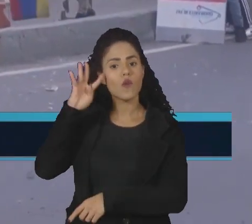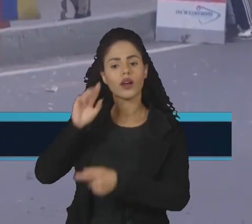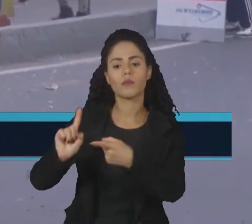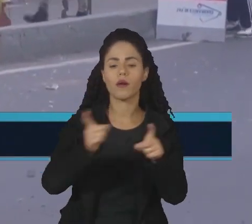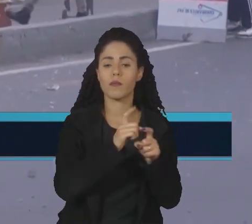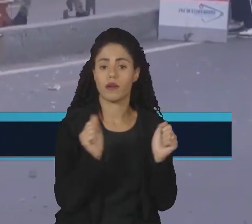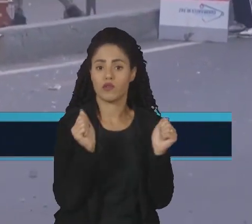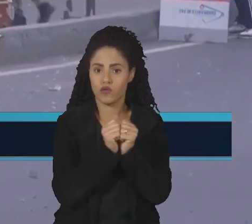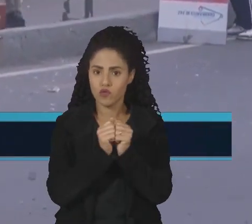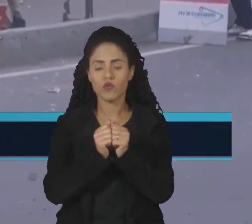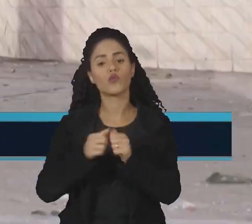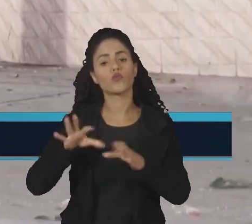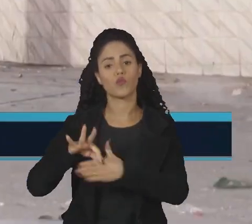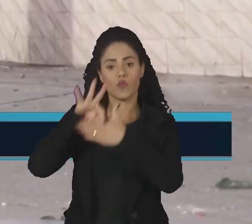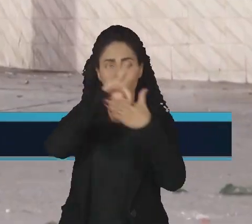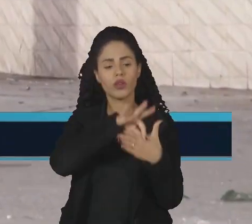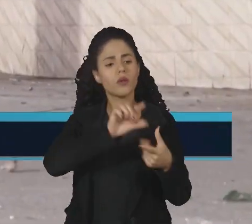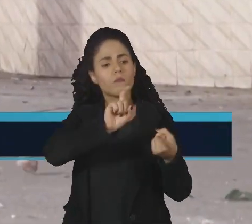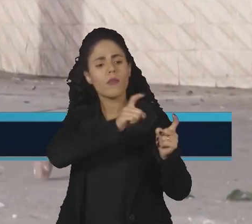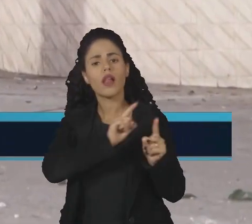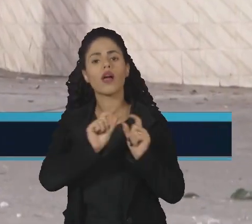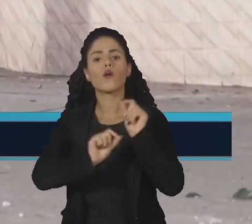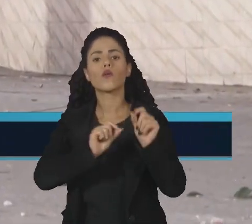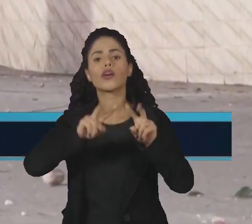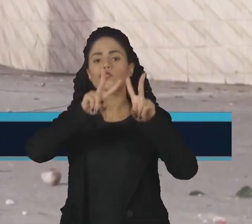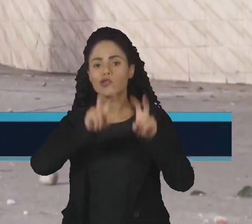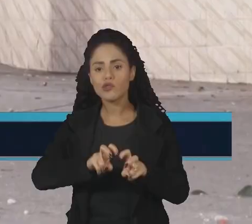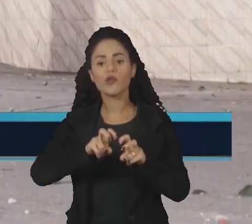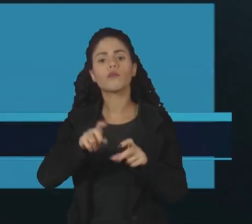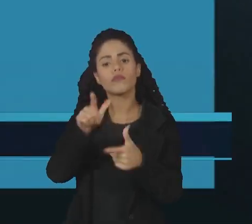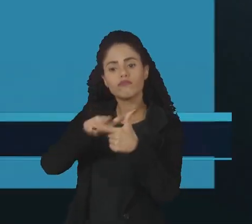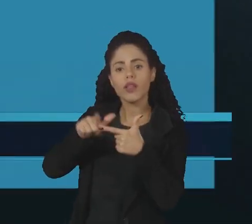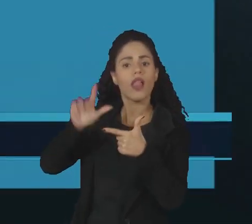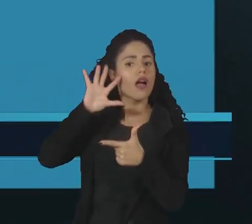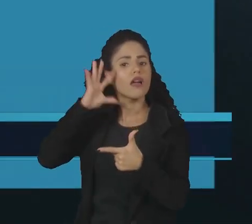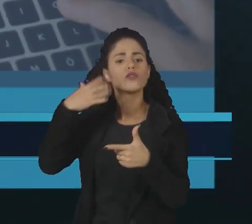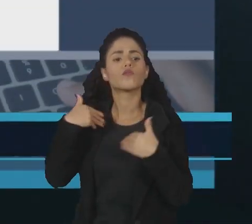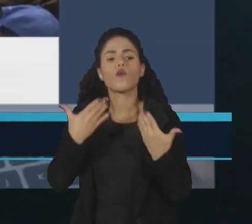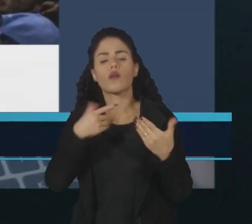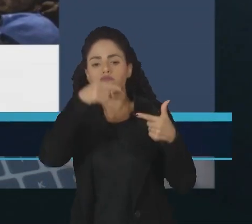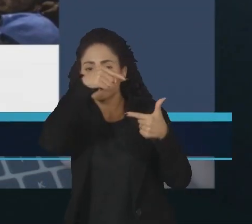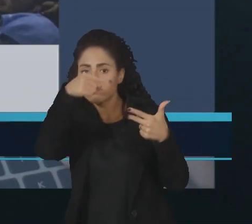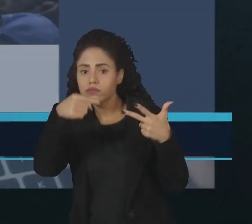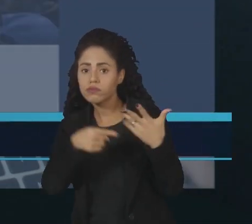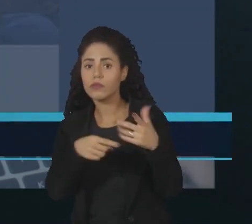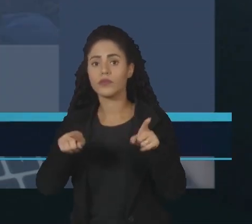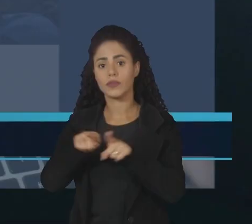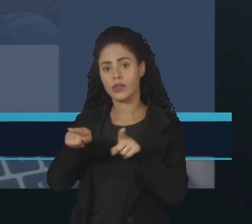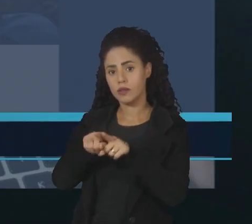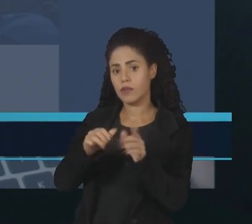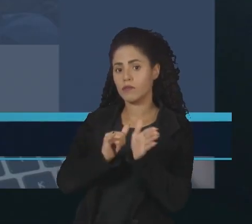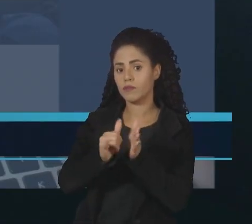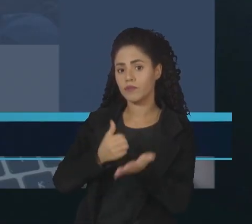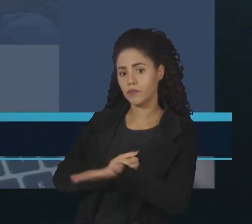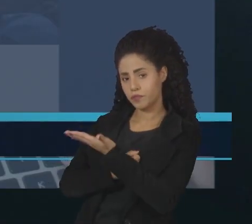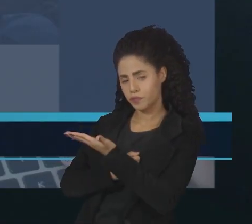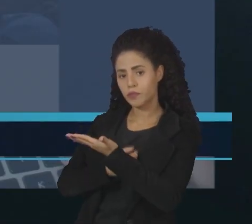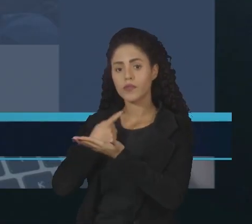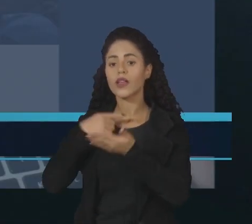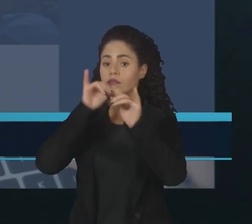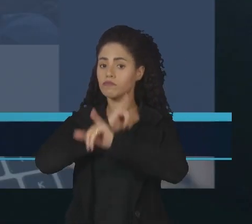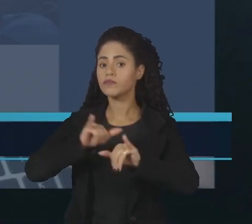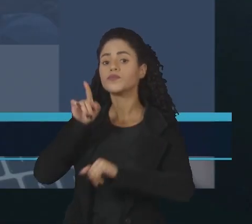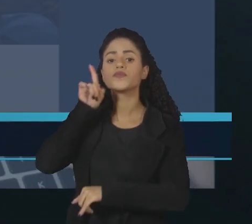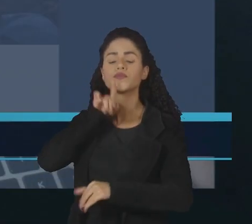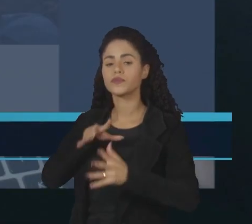com o chanceler colombiano para discutir saídas para a Venezuela. O jornal americano Wall Street Journal informou que os Estados